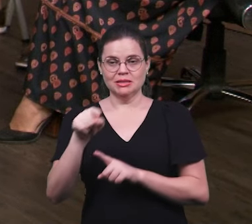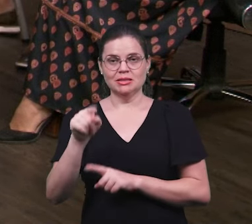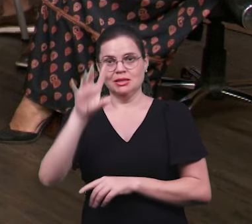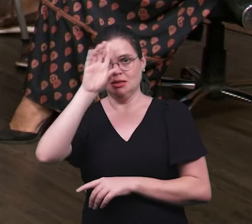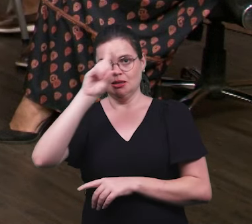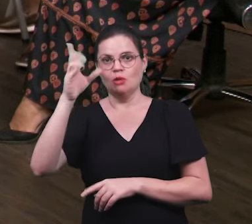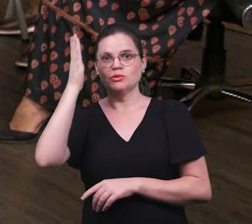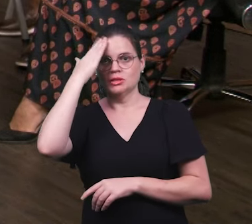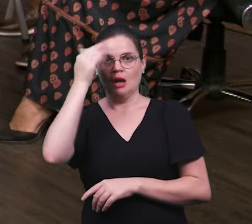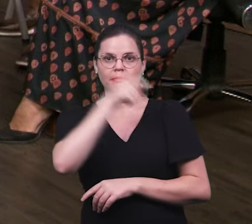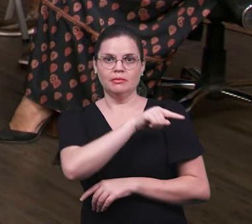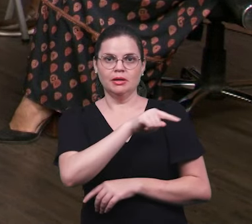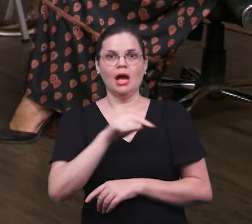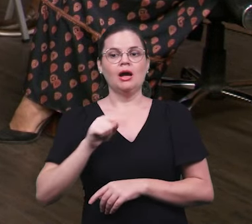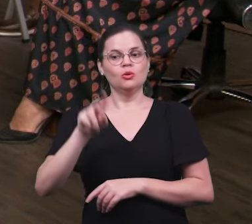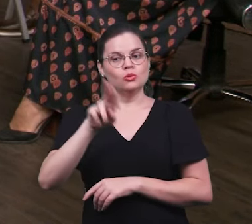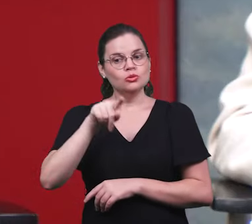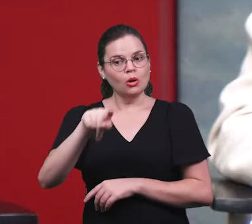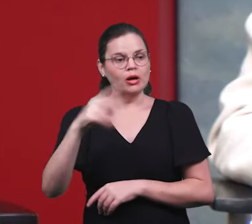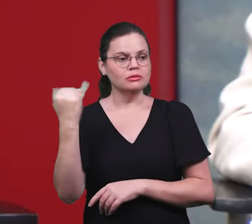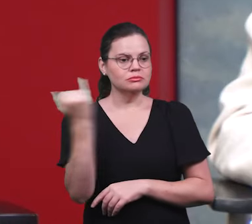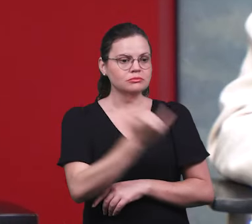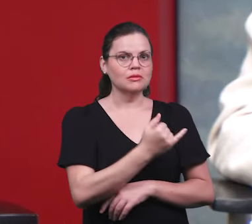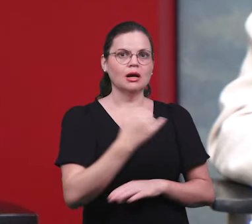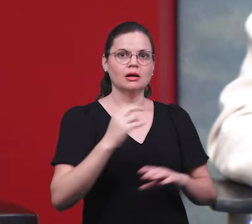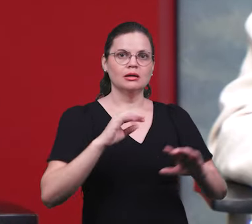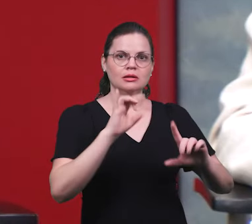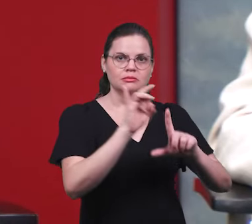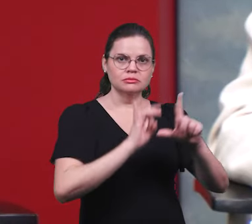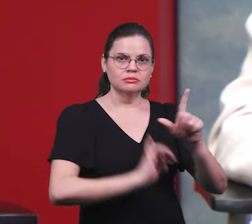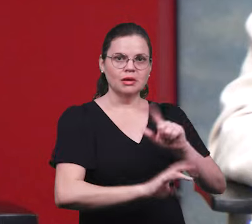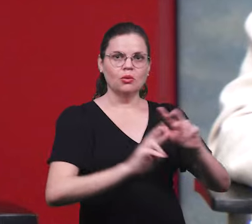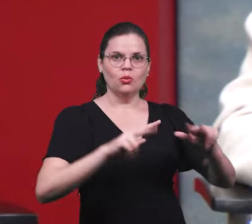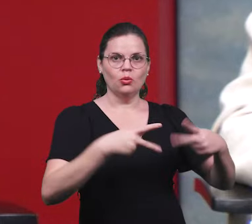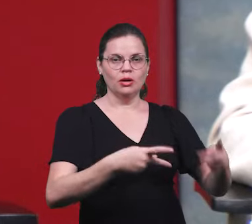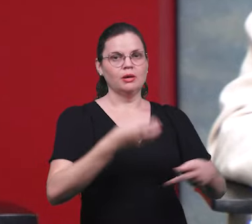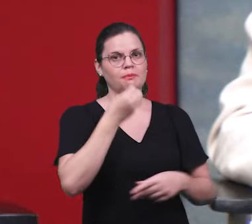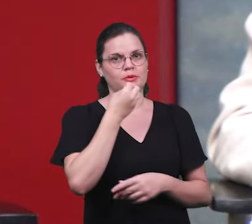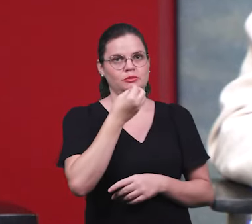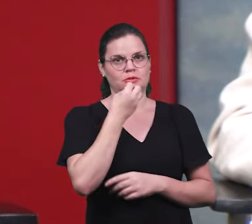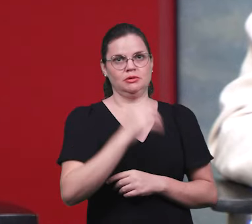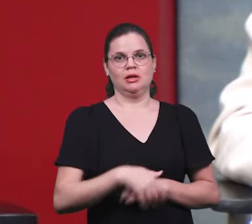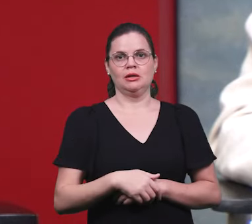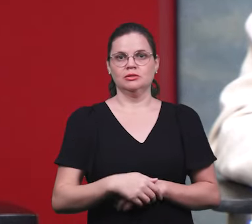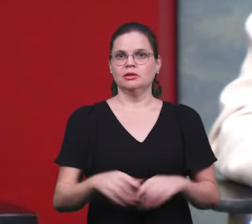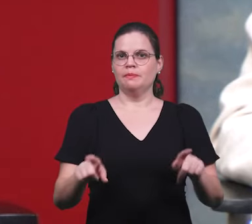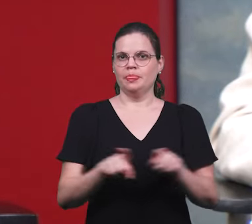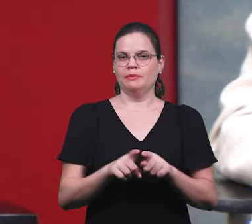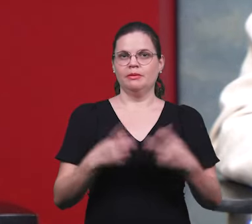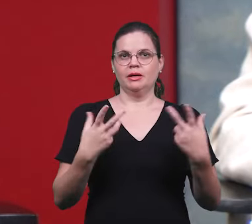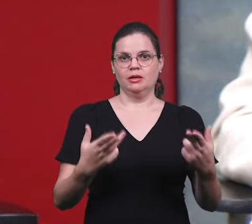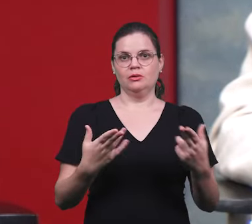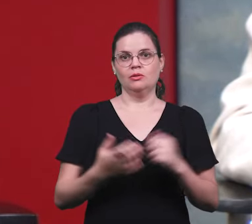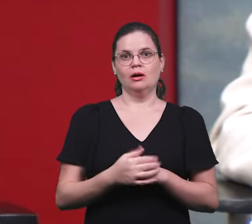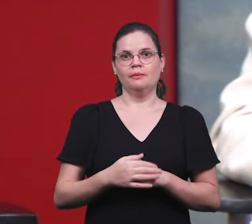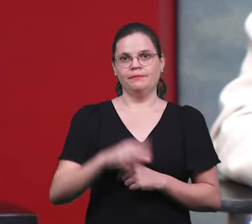Senhor. Assim como Deus tem aqueles que ele usa como instrumento para bênção,